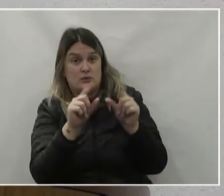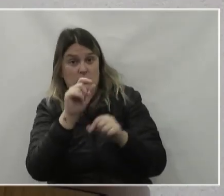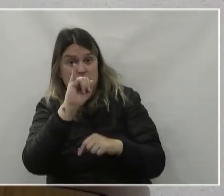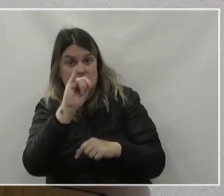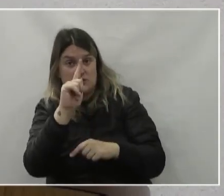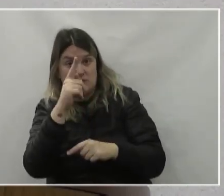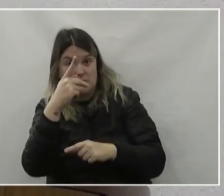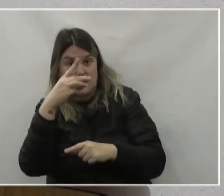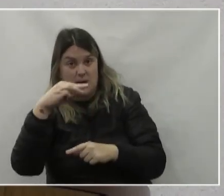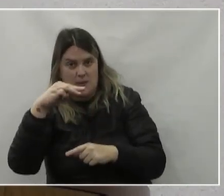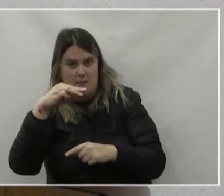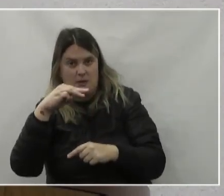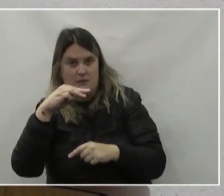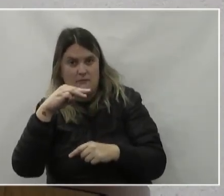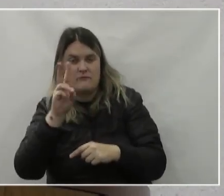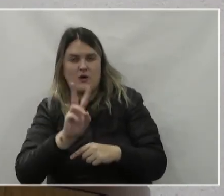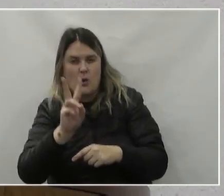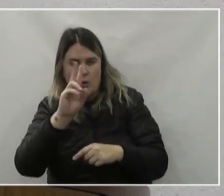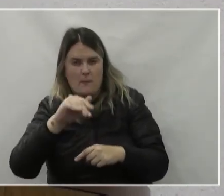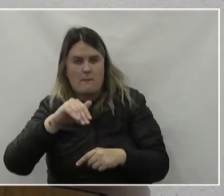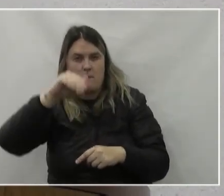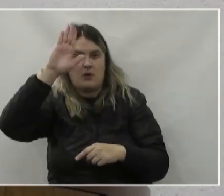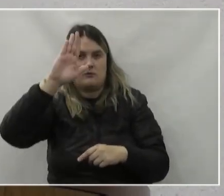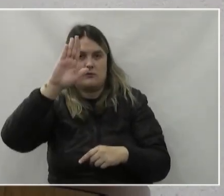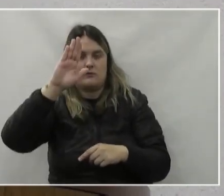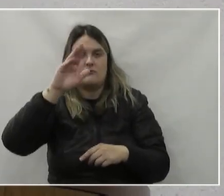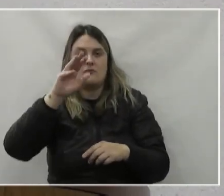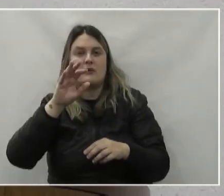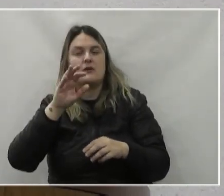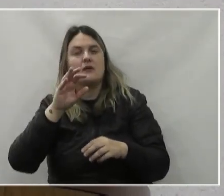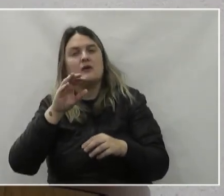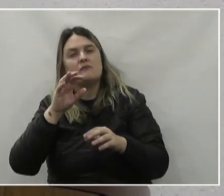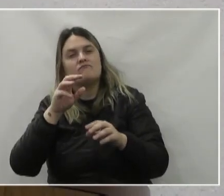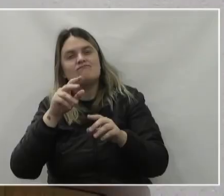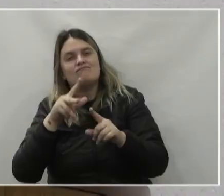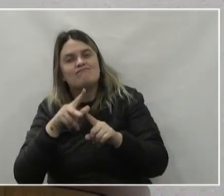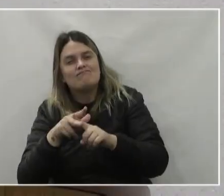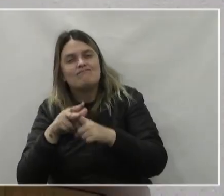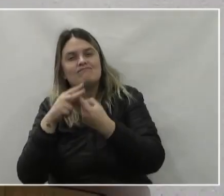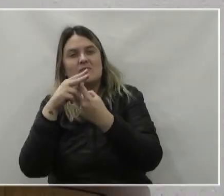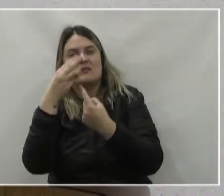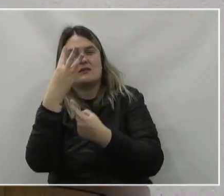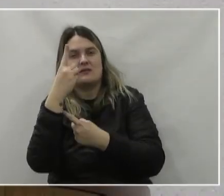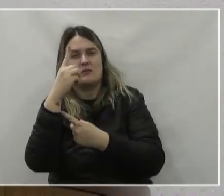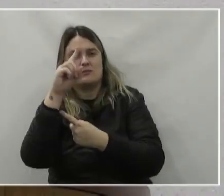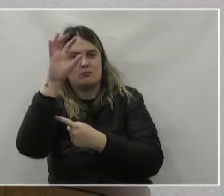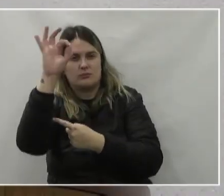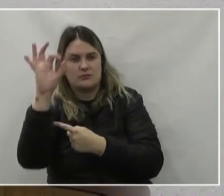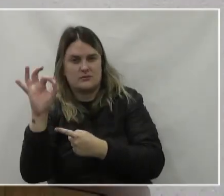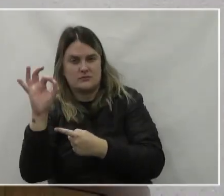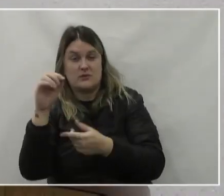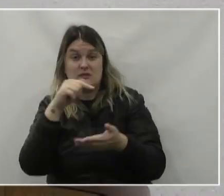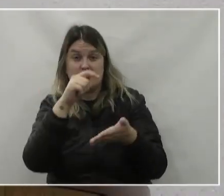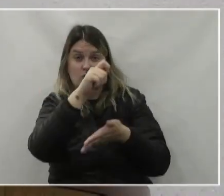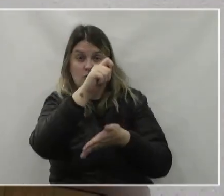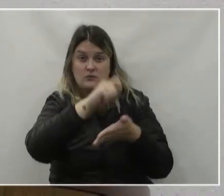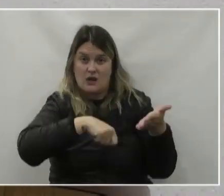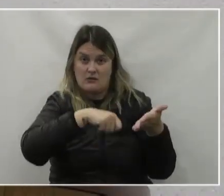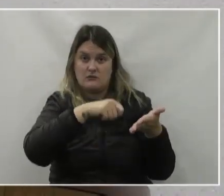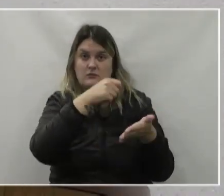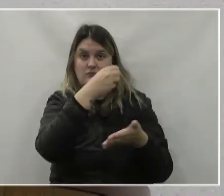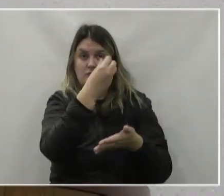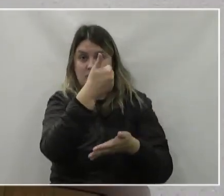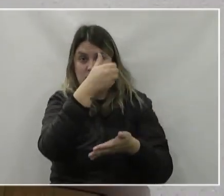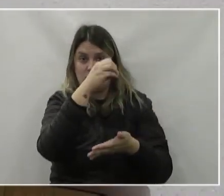maior, nós já saímos com uma correção de 31%. né? Então, um contrato que era 109